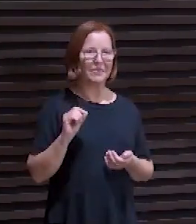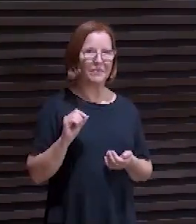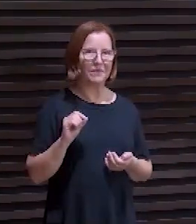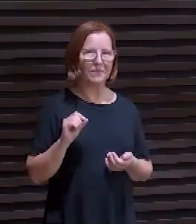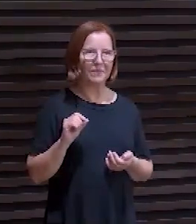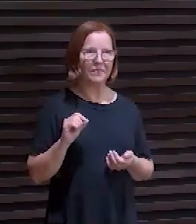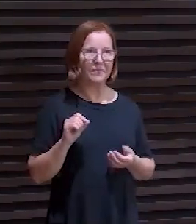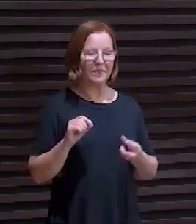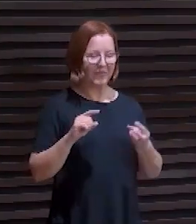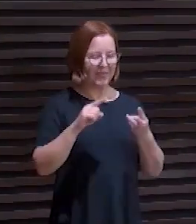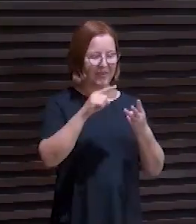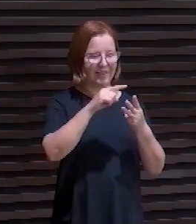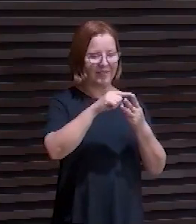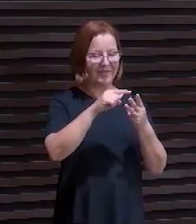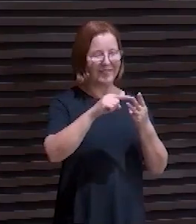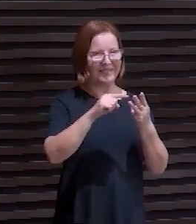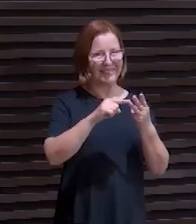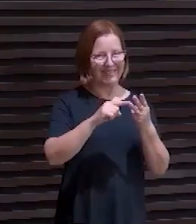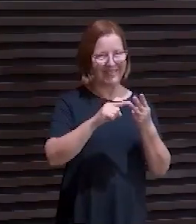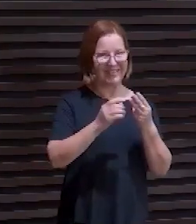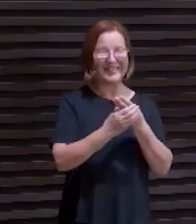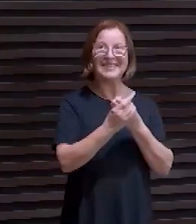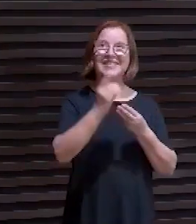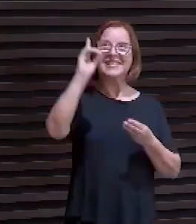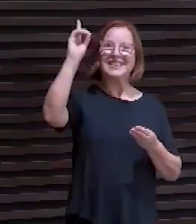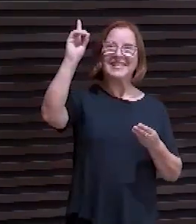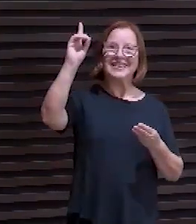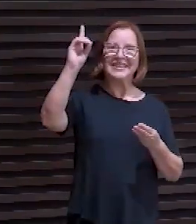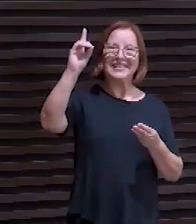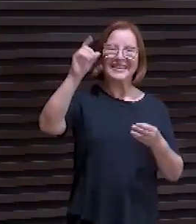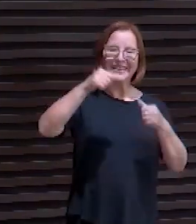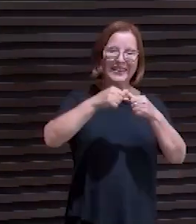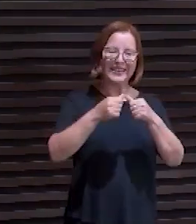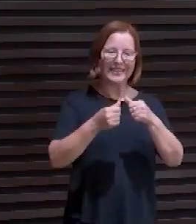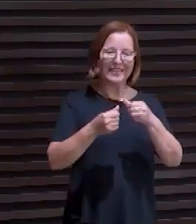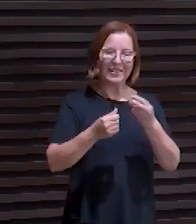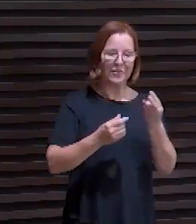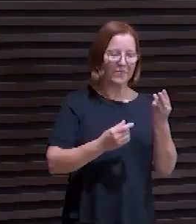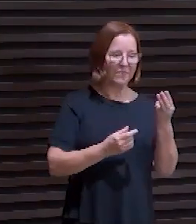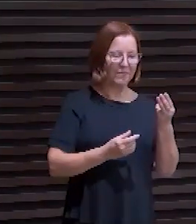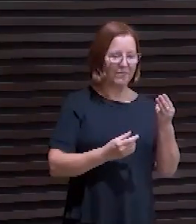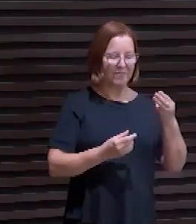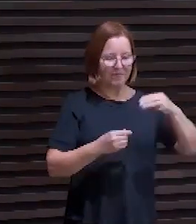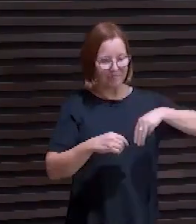as três pessoas da Trindade estão de cabeça para baixo.